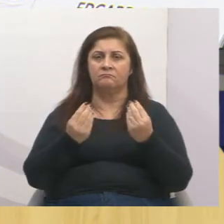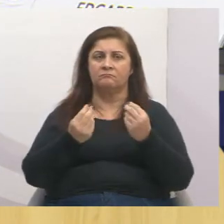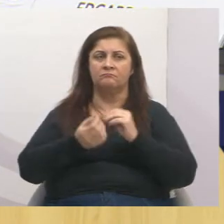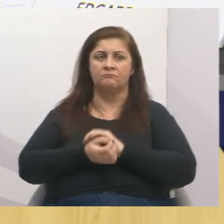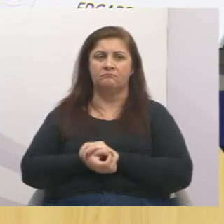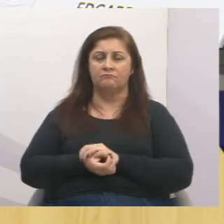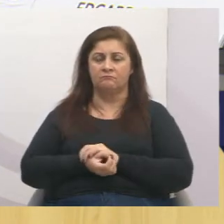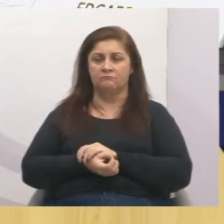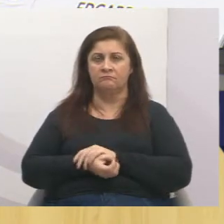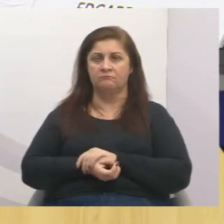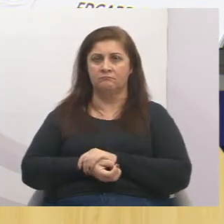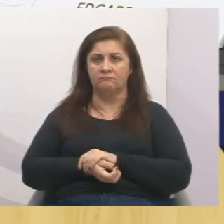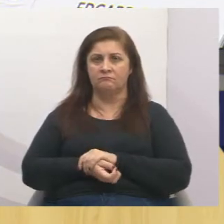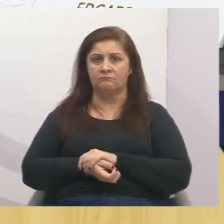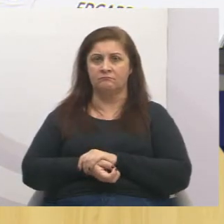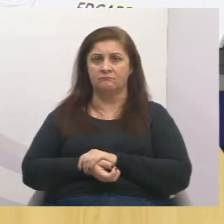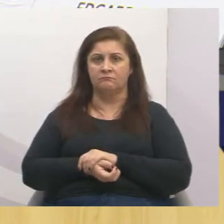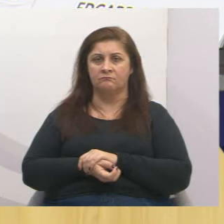para